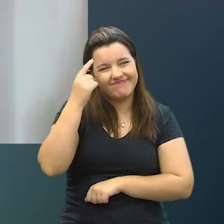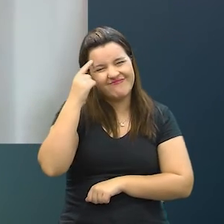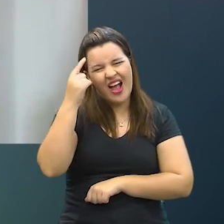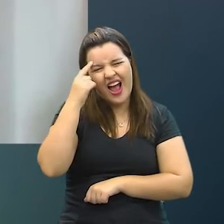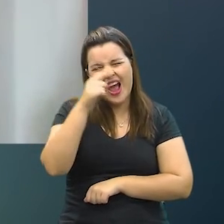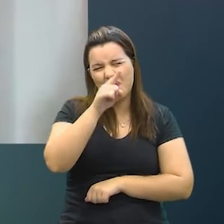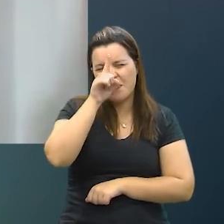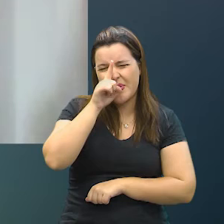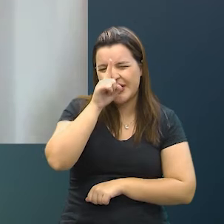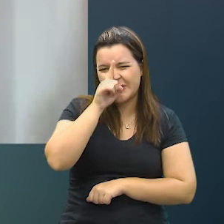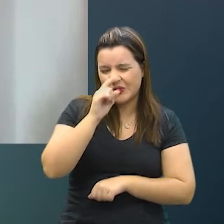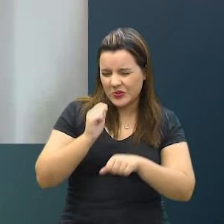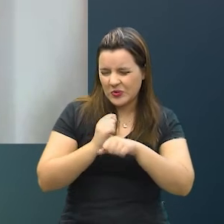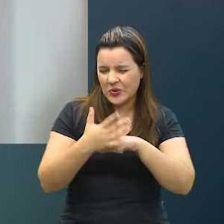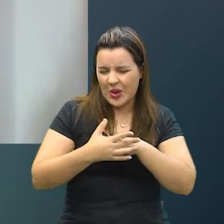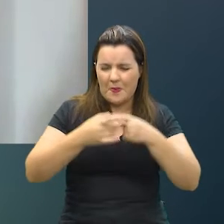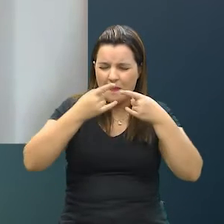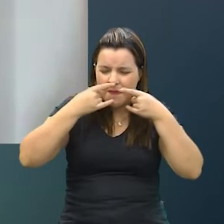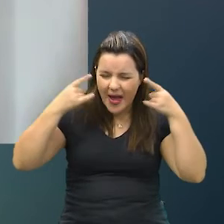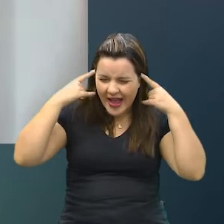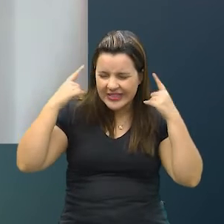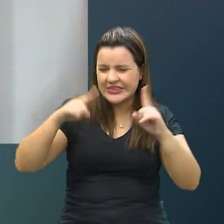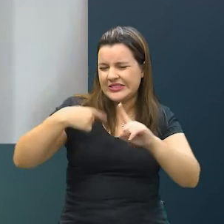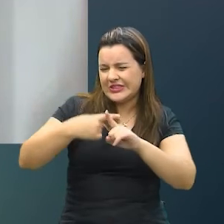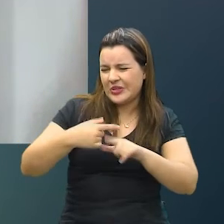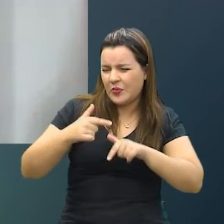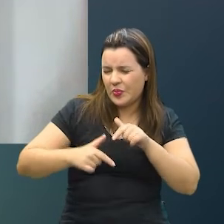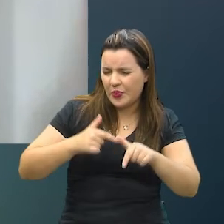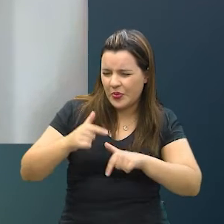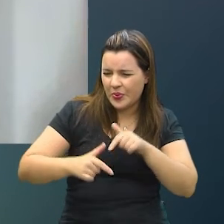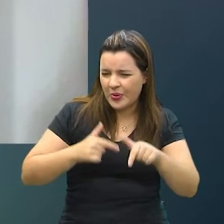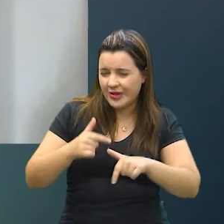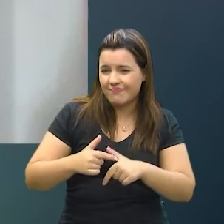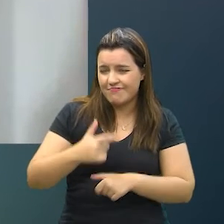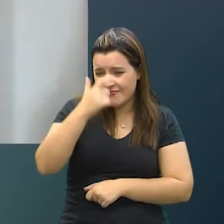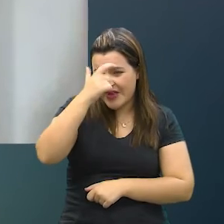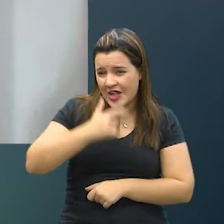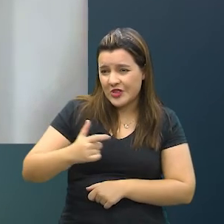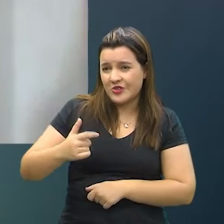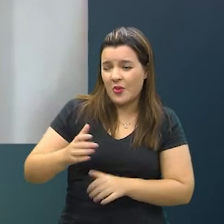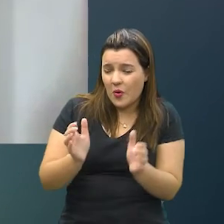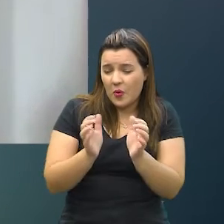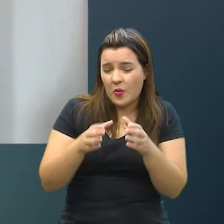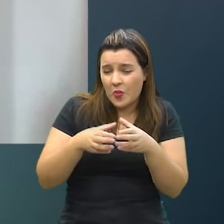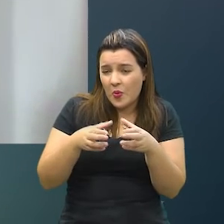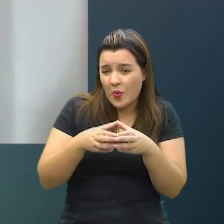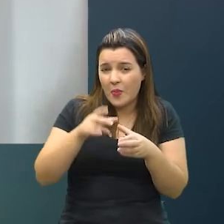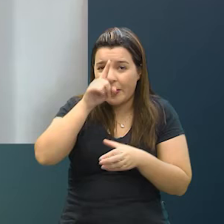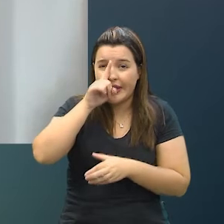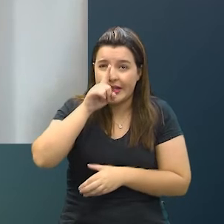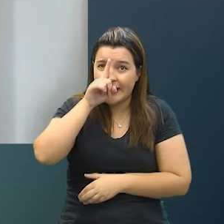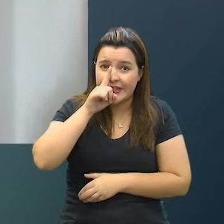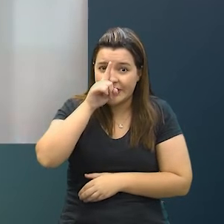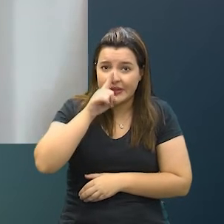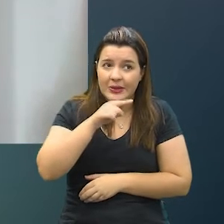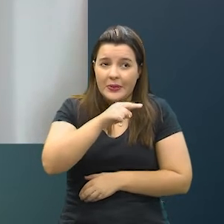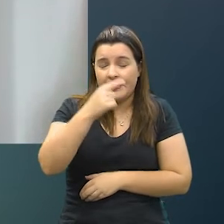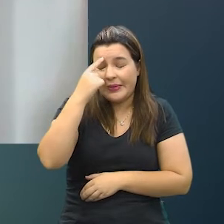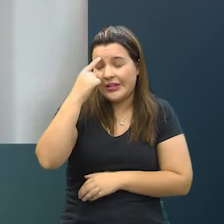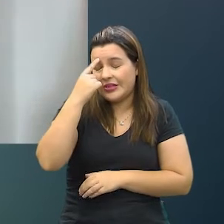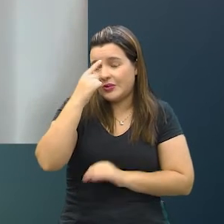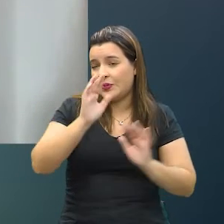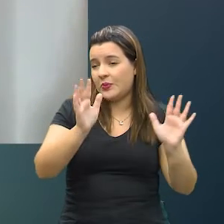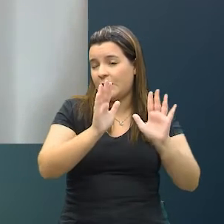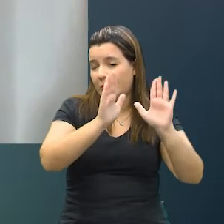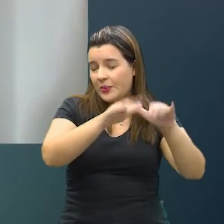vezes, né? Se você pegar as pessoas que estão né, que são as pessoas de risco, essas pessoas pensam muito mais do que